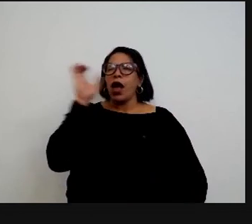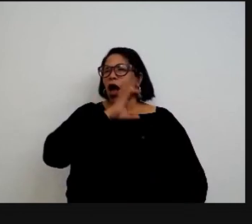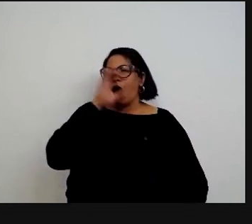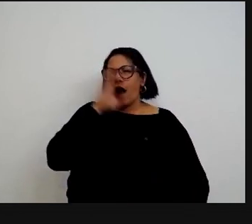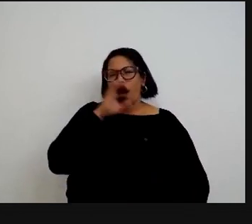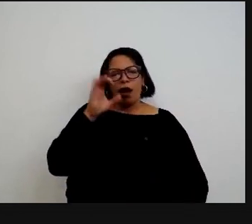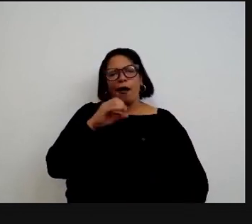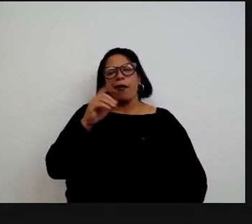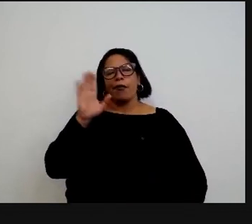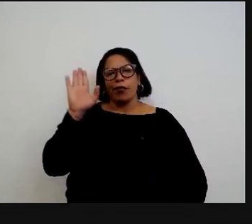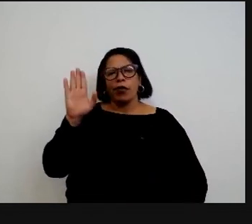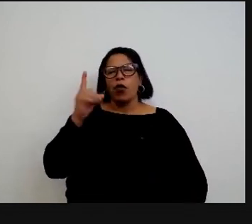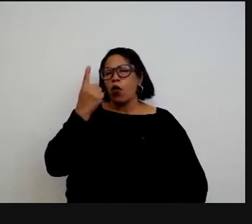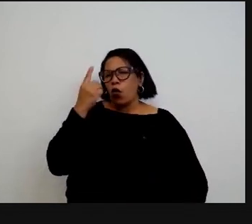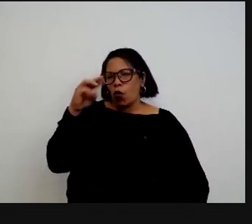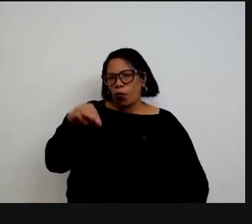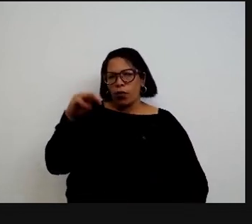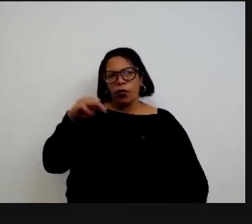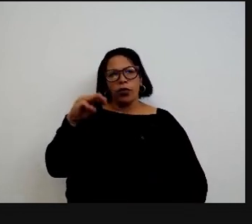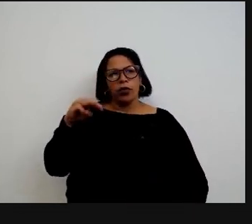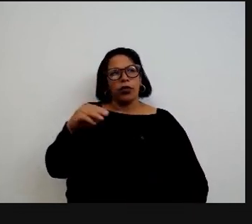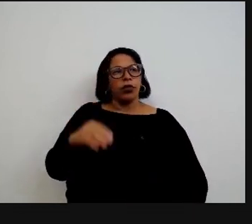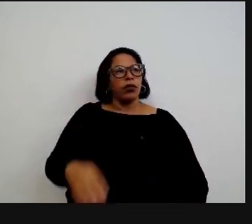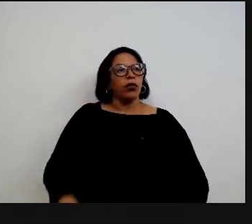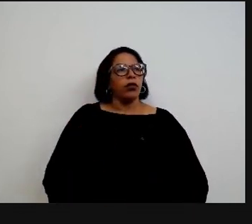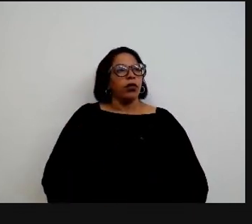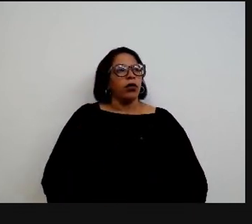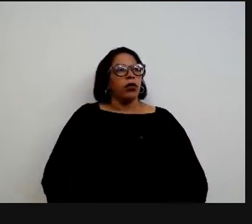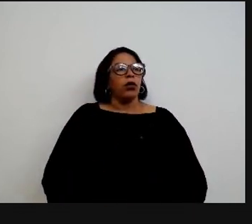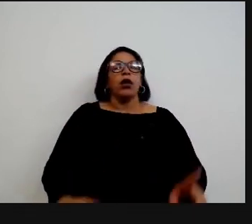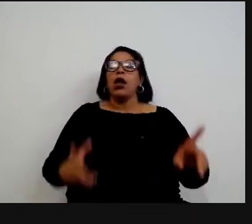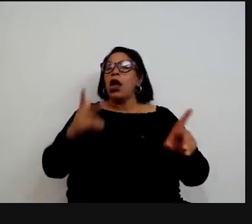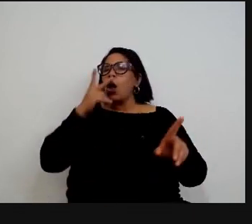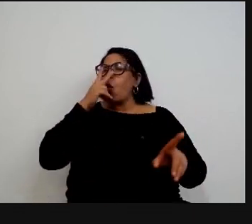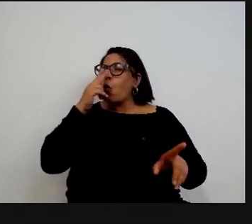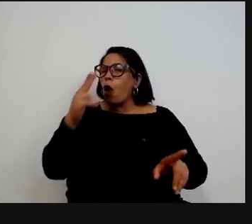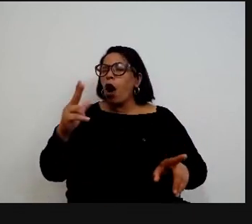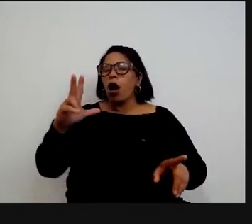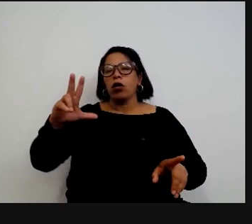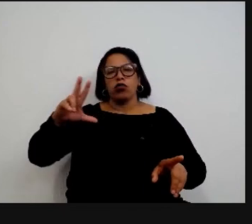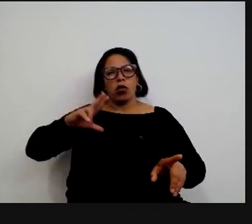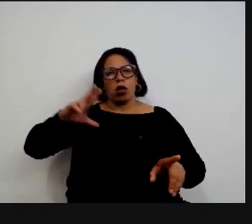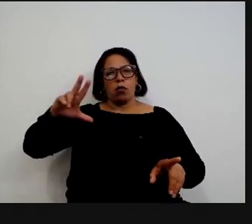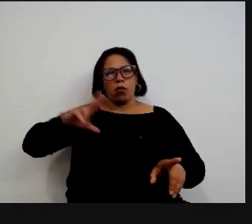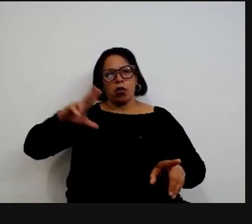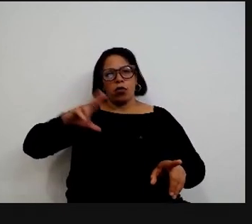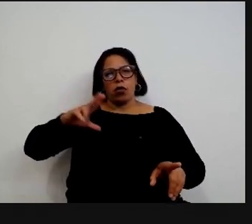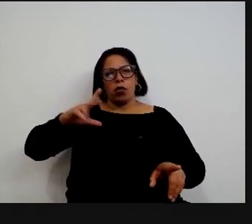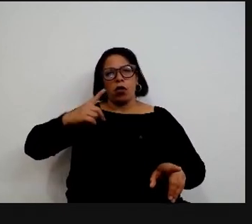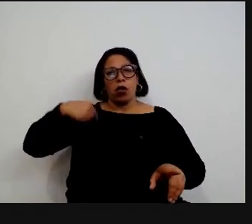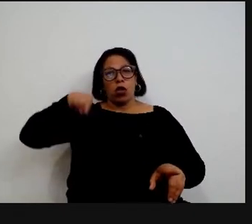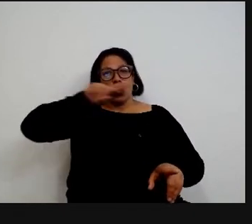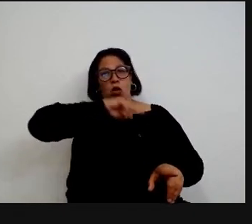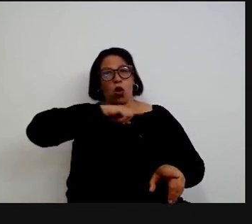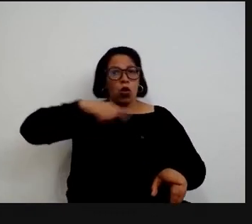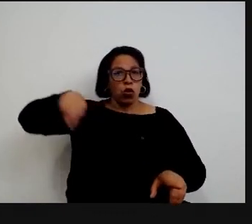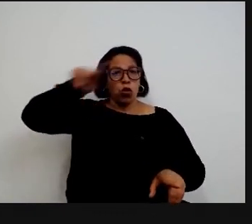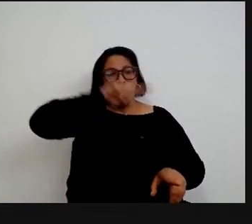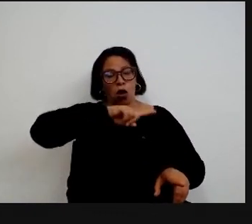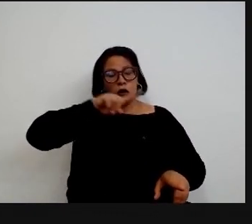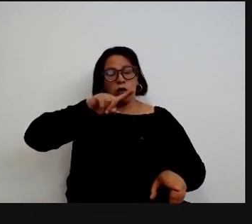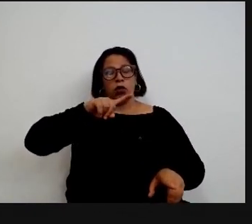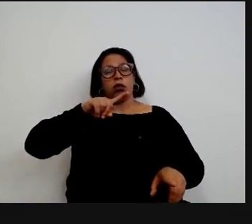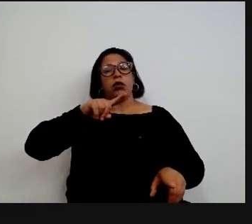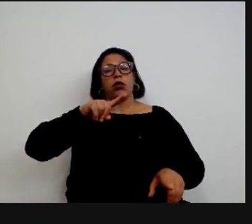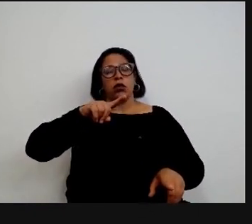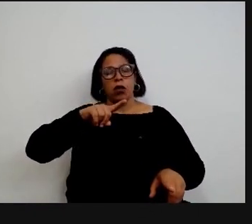vou um minuto. Quebrar aqui. Eduardo, eu acho que uma resposta individual, primeiro, é para nós todos. O quanto